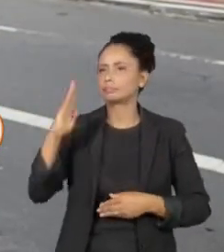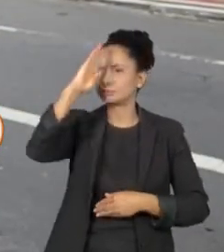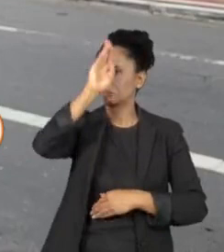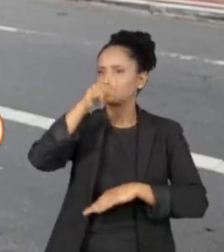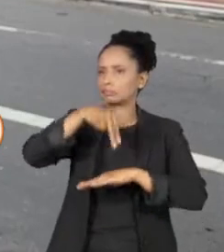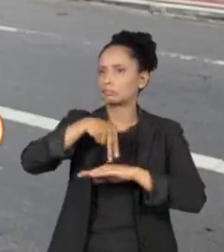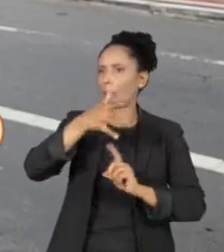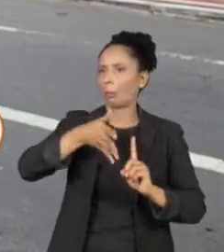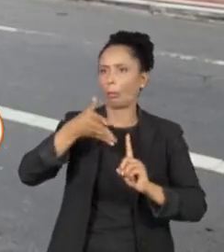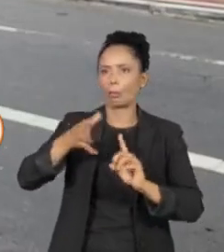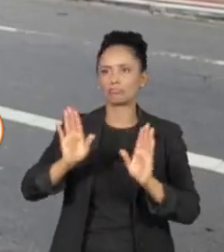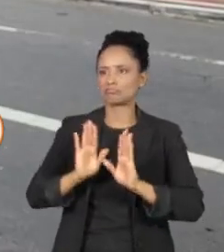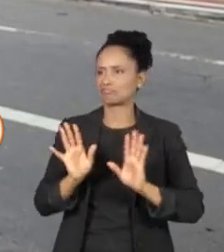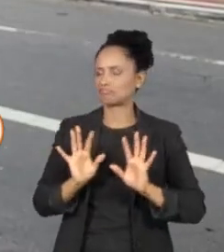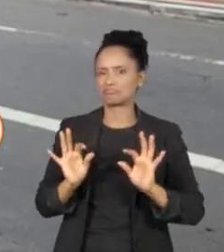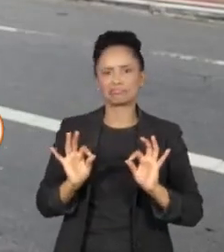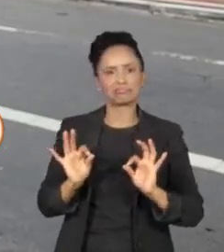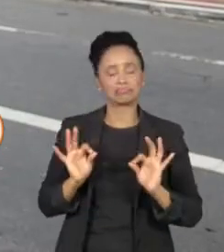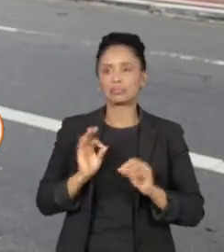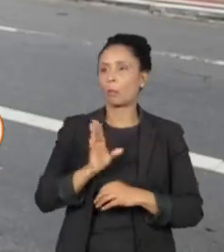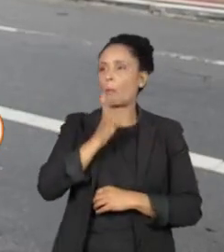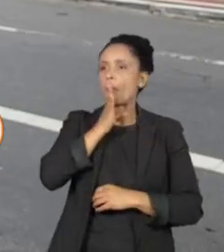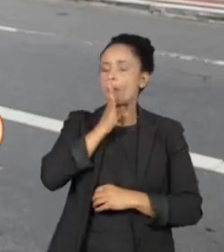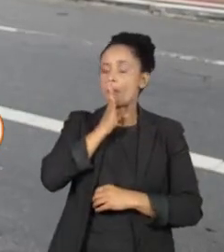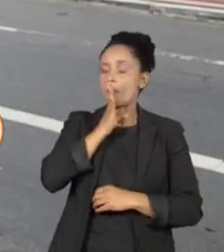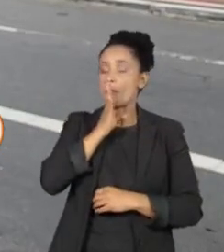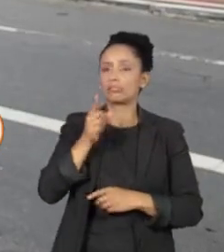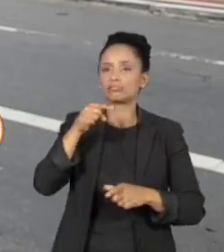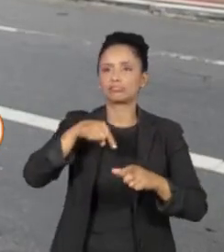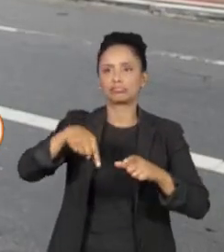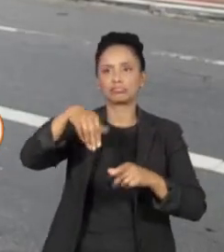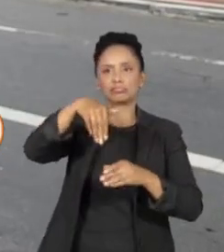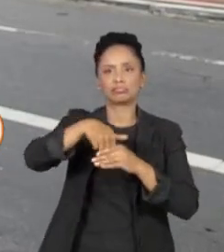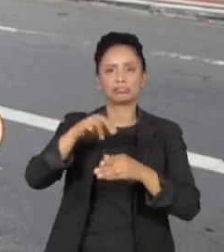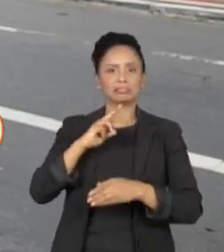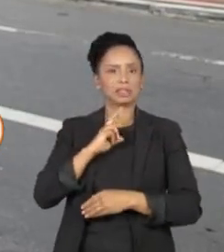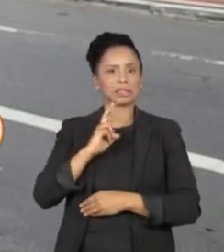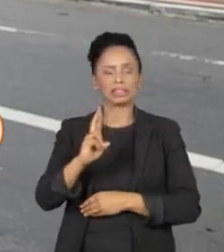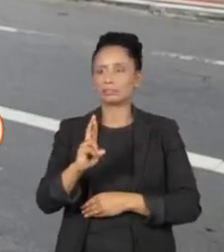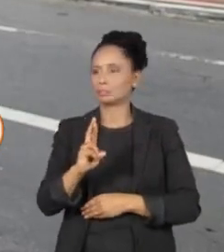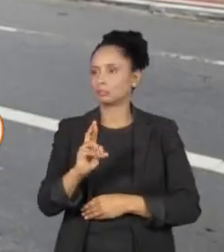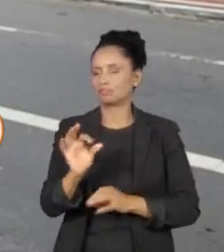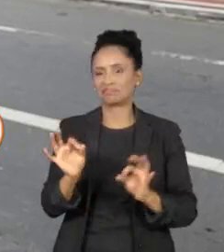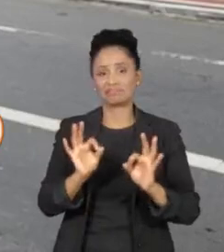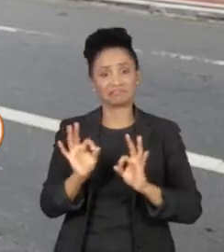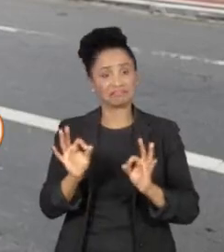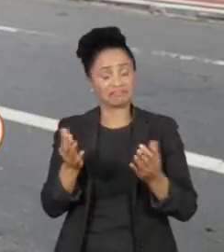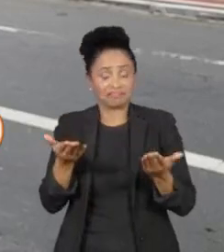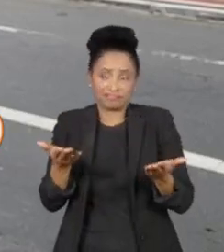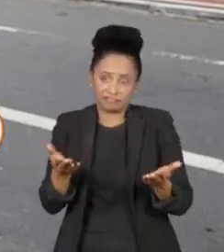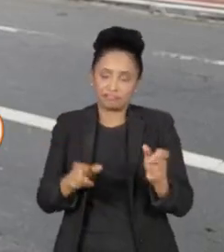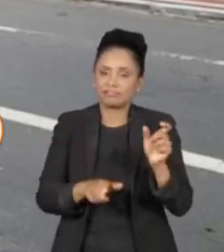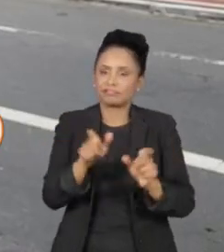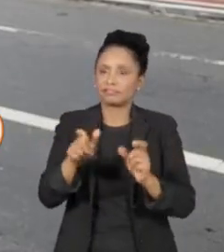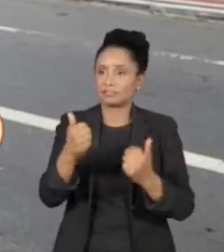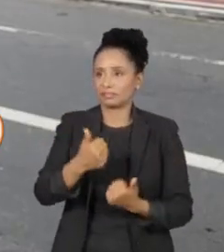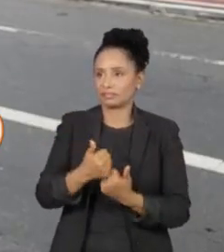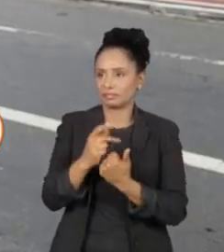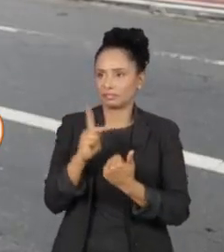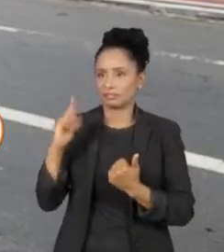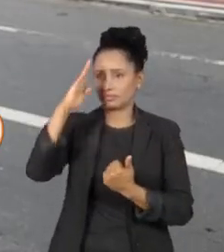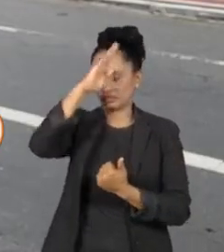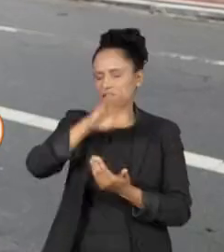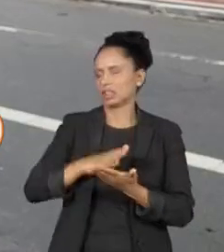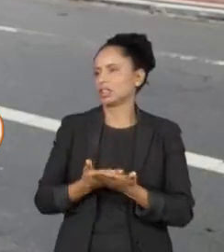Jair Bolsonaro sobre o resultado das eleições está incomodando aliados e funciona ali como um sinal, uma